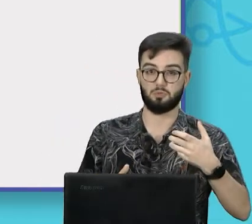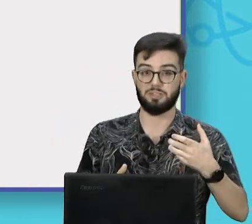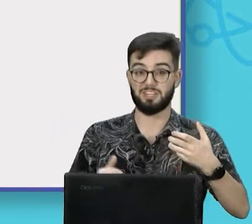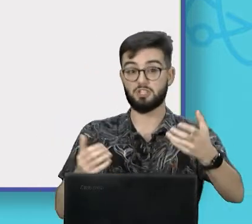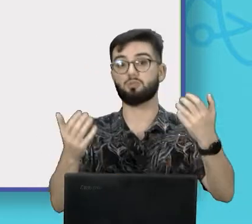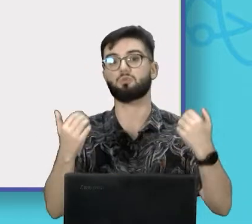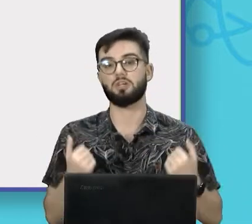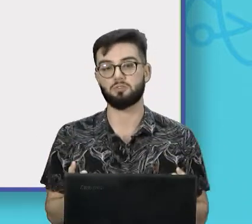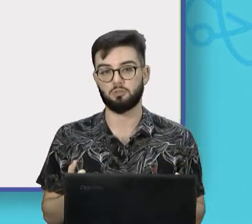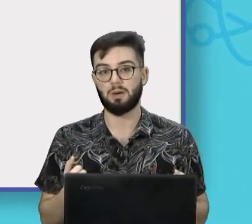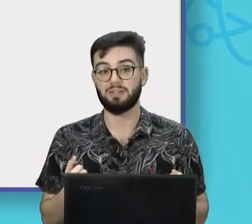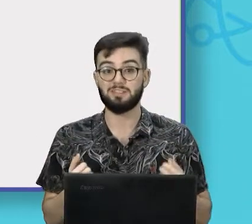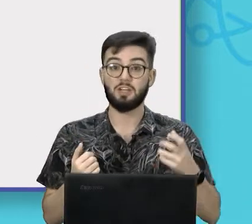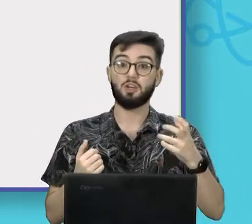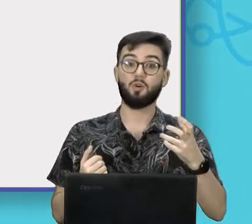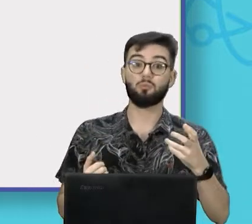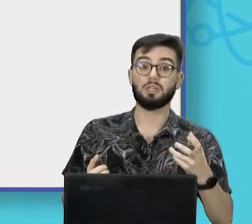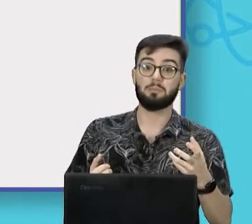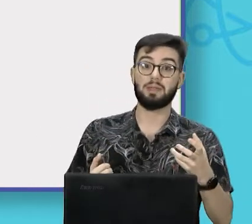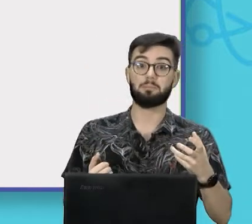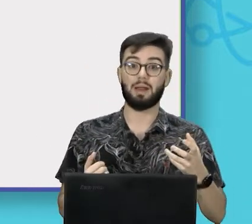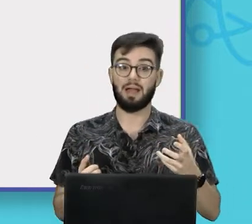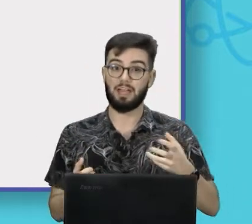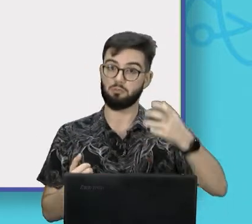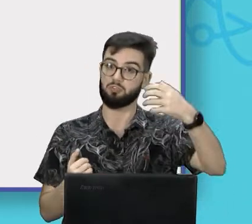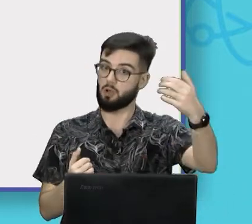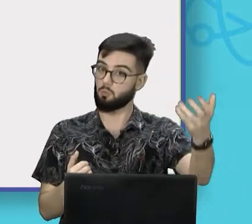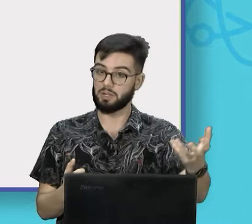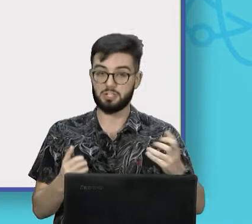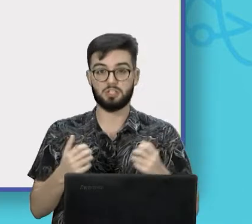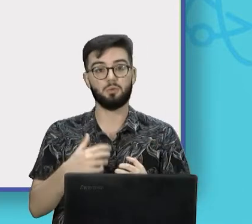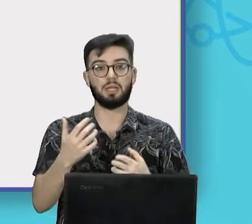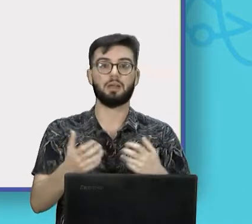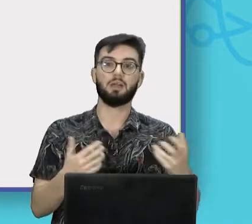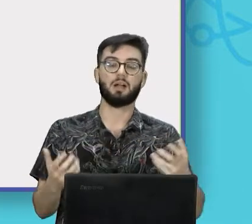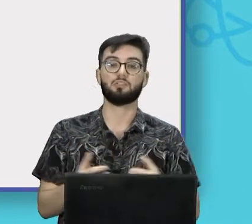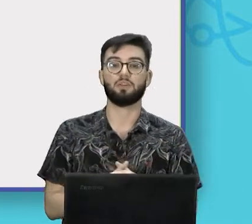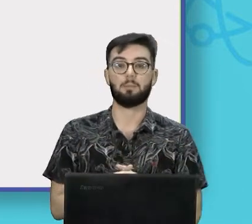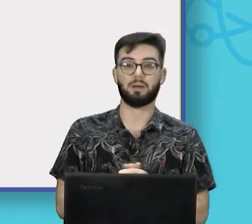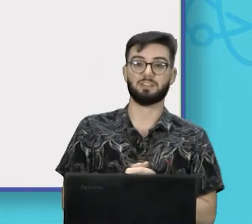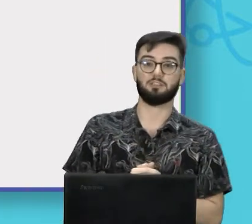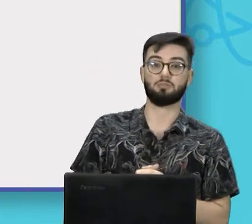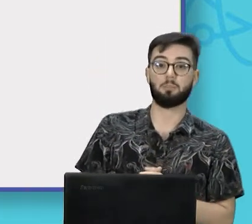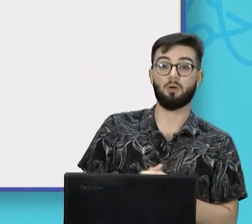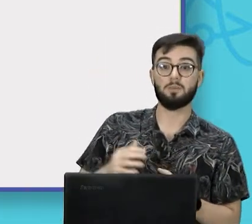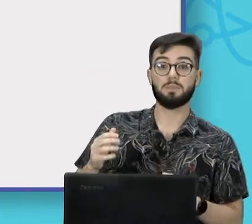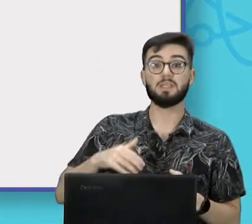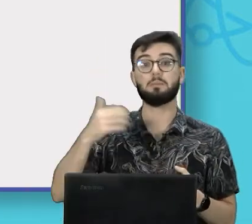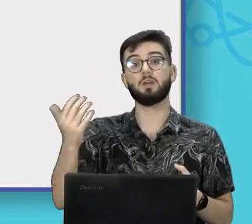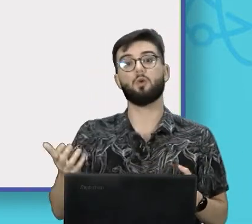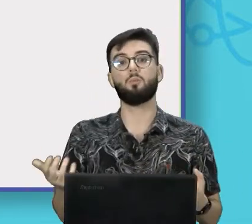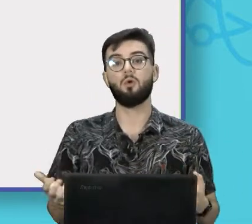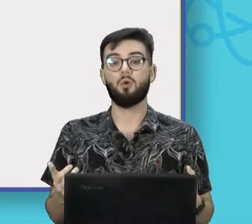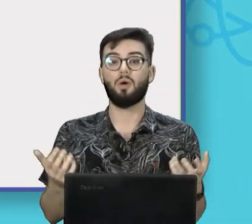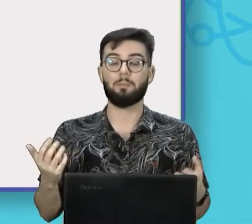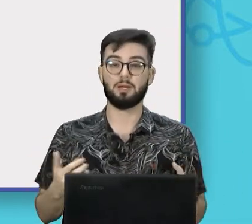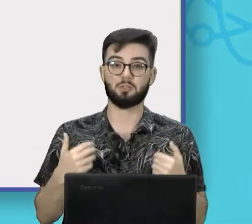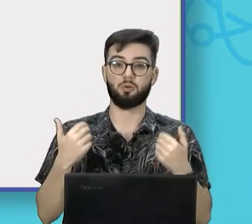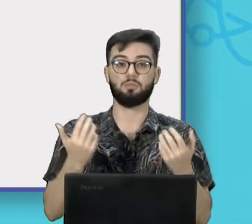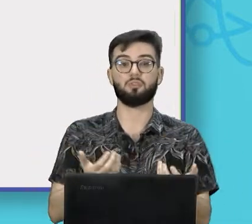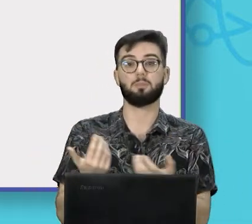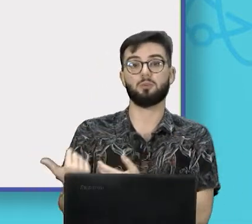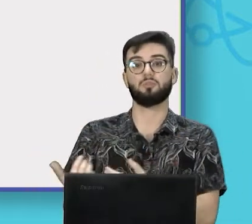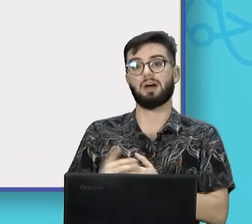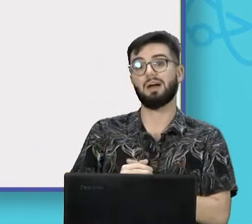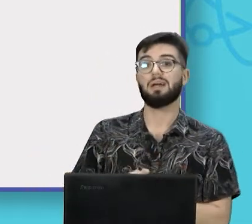algumas questões estruturais do nosso país como também para Ello se dá alguma questão que caso venha a aparecer na sua prova e também como